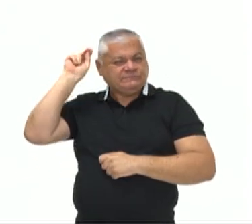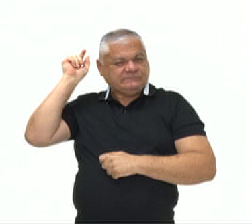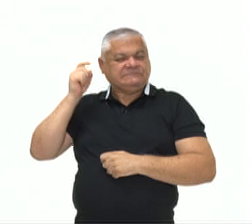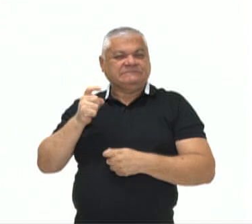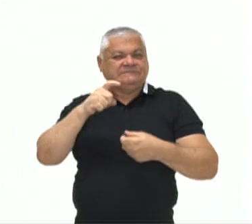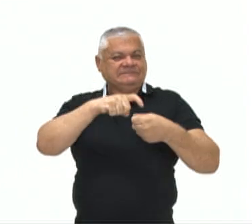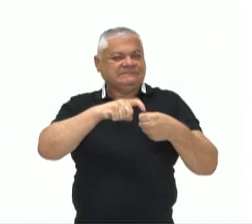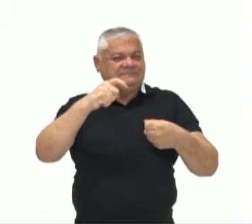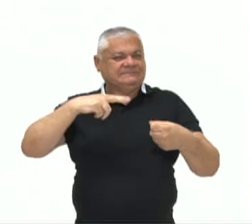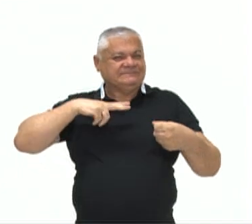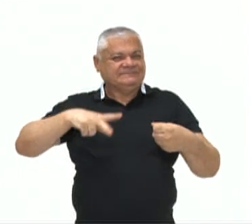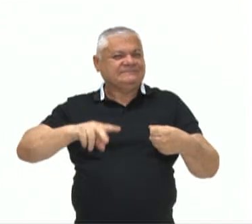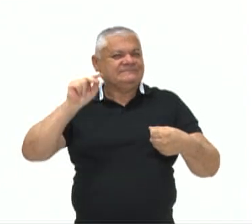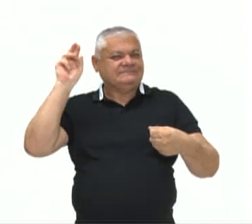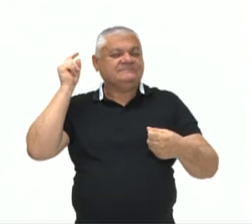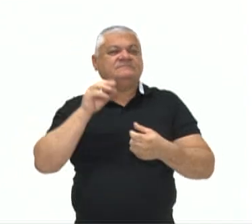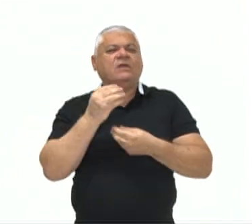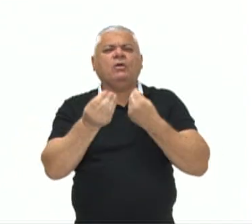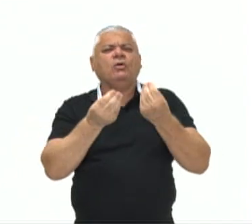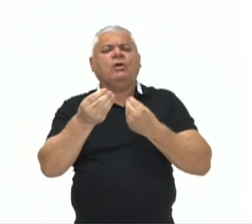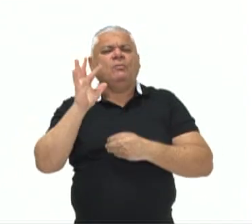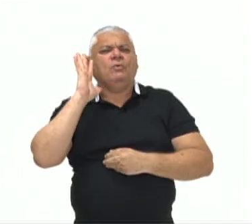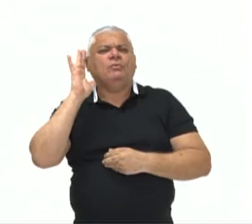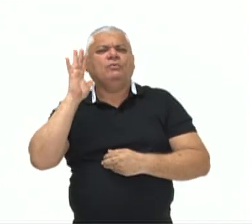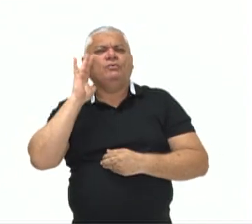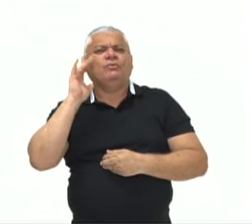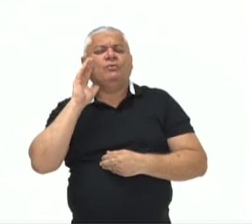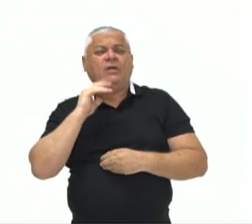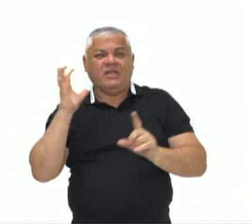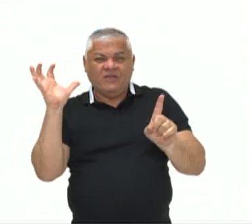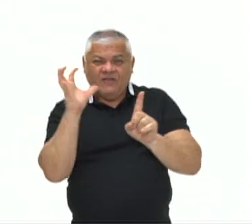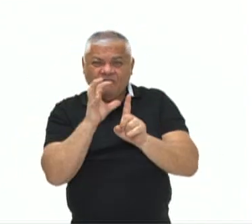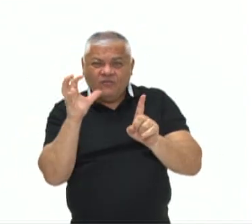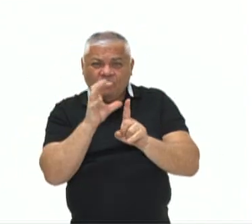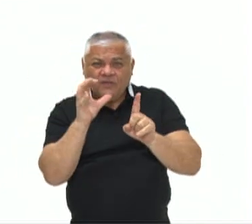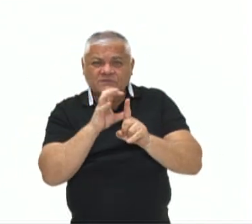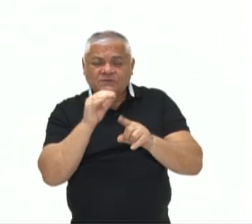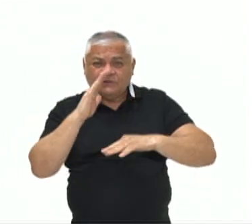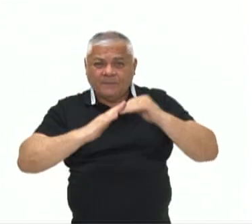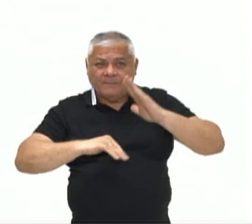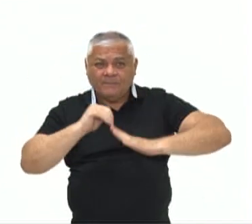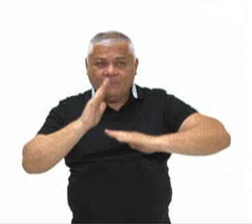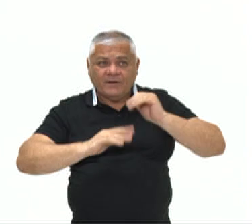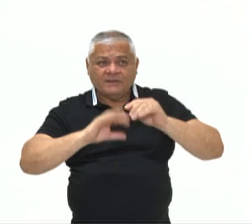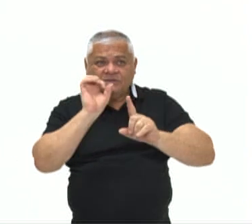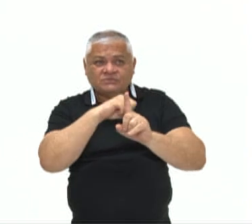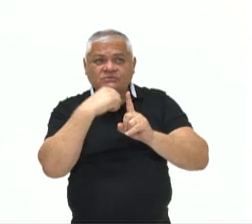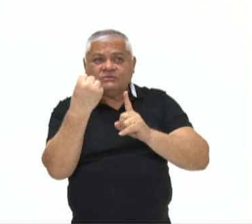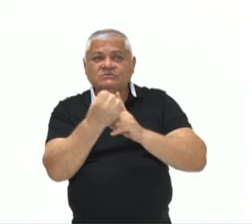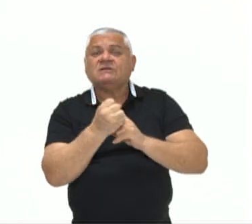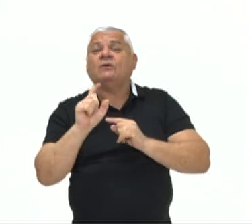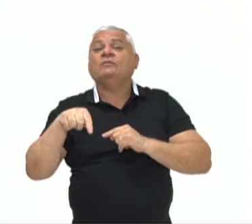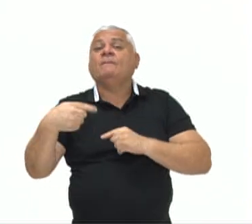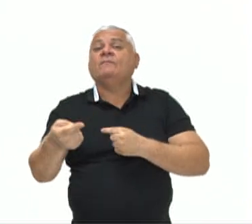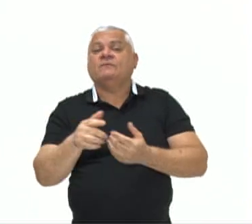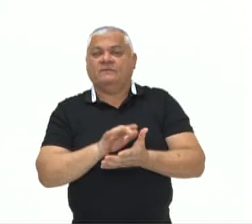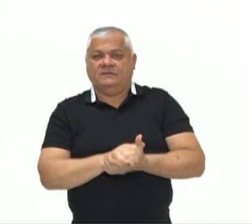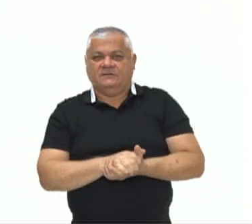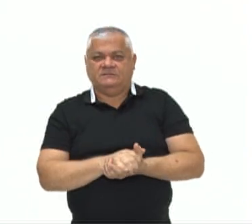colonial e reflita como elas influenciaram na prática social